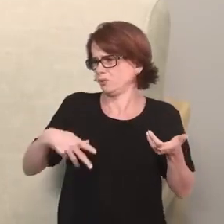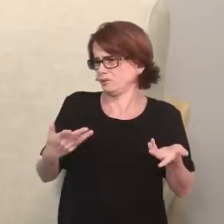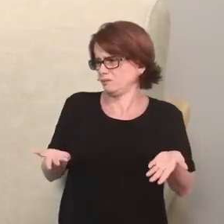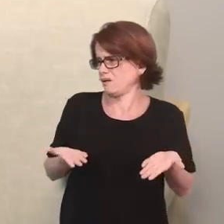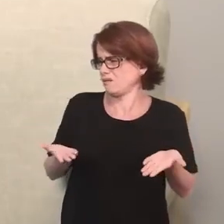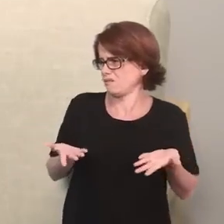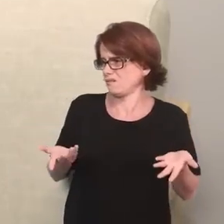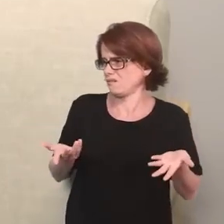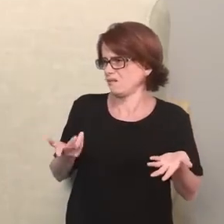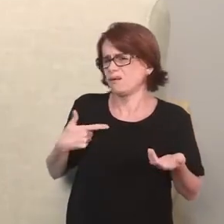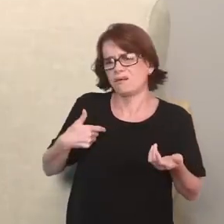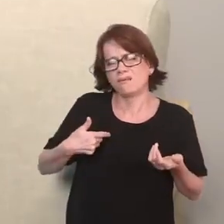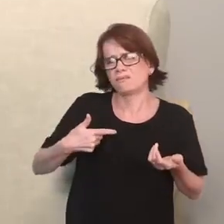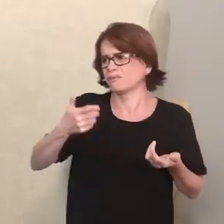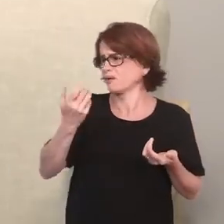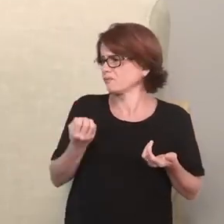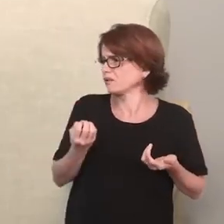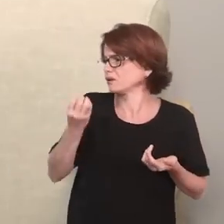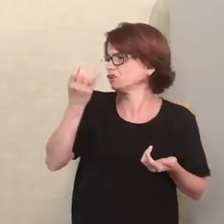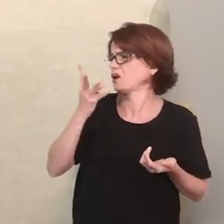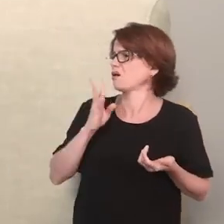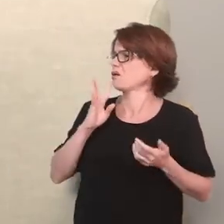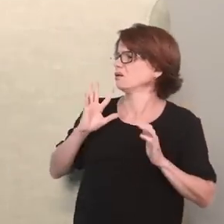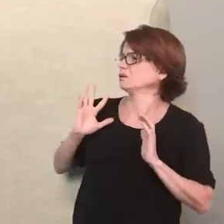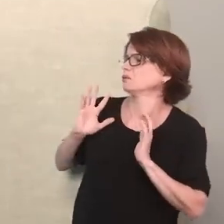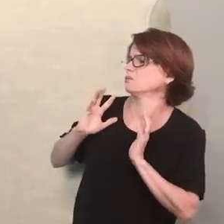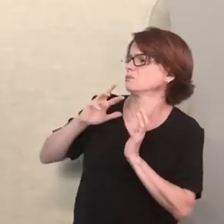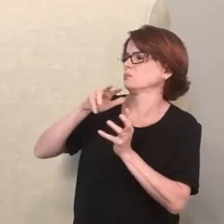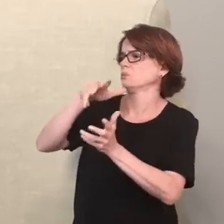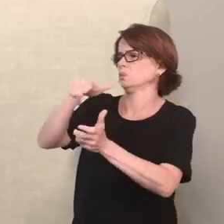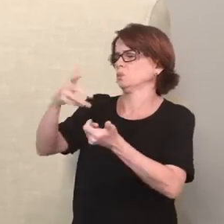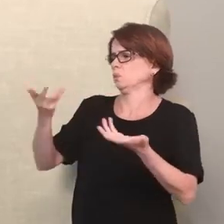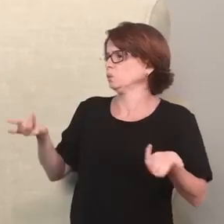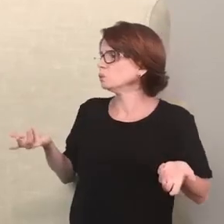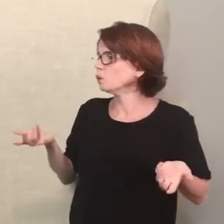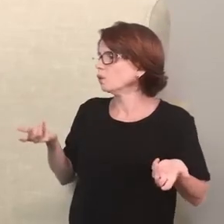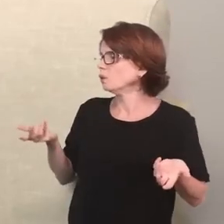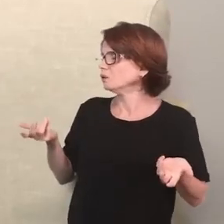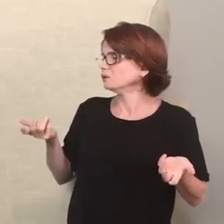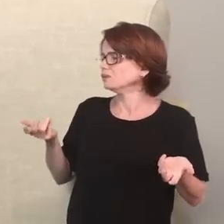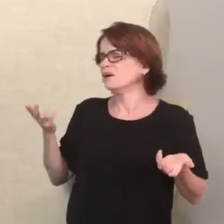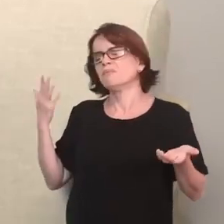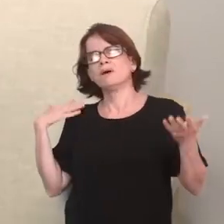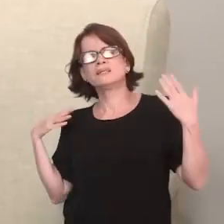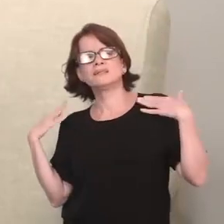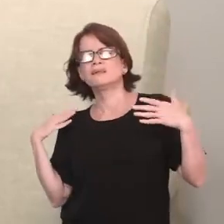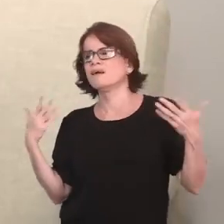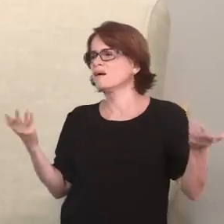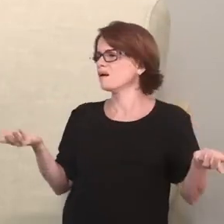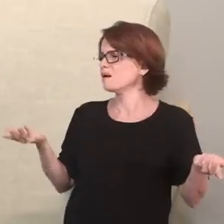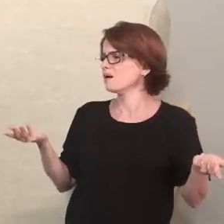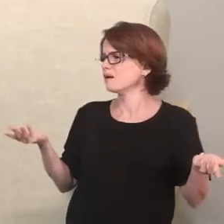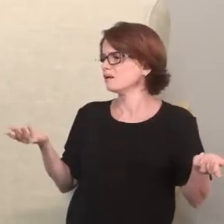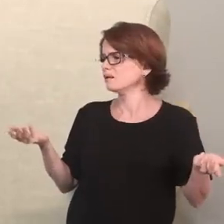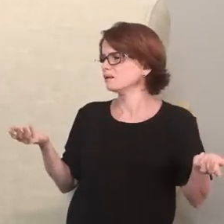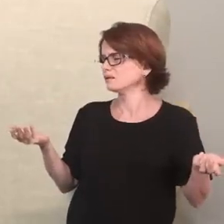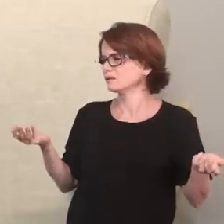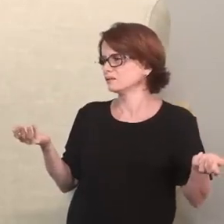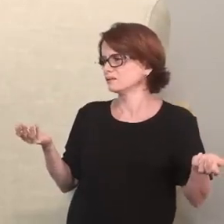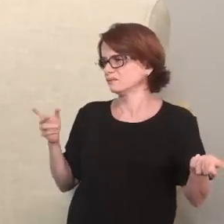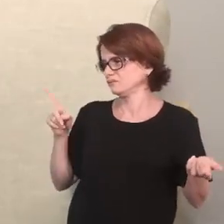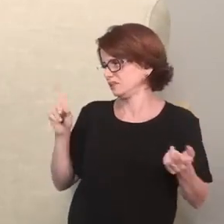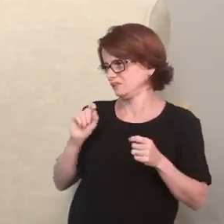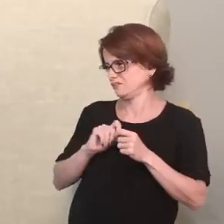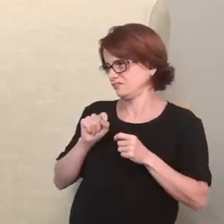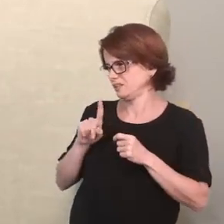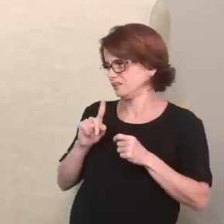a vida, vai viajar, vai conhecer o mundo todo, curte a vida. Aí ele olhou pra mim e falou assim, você não vai